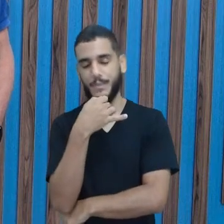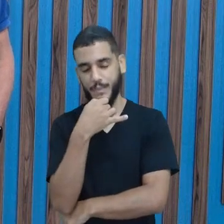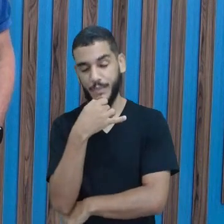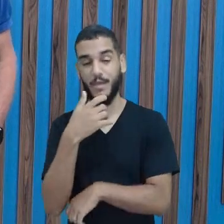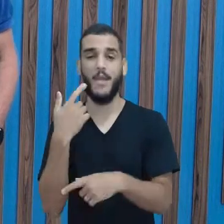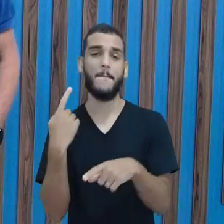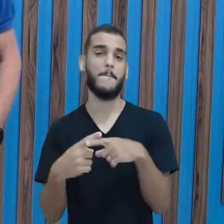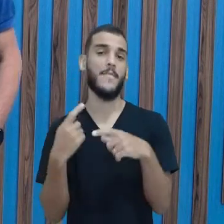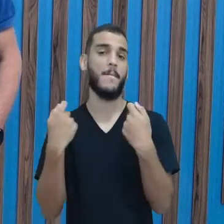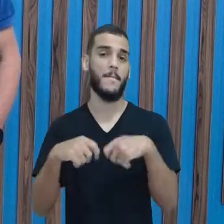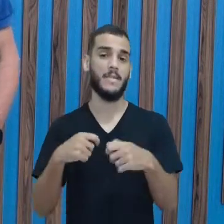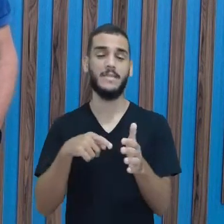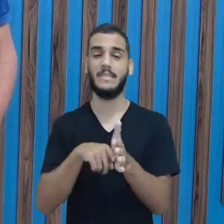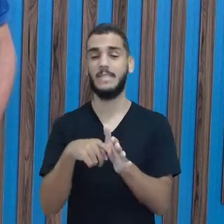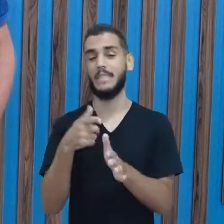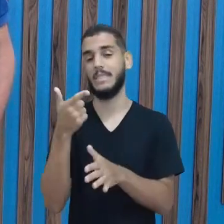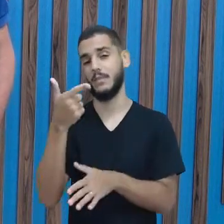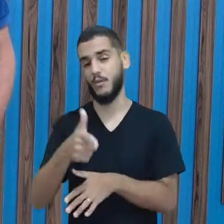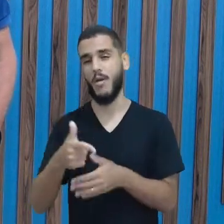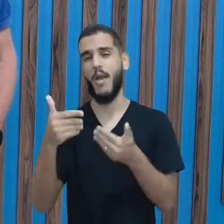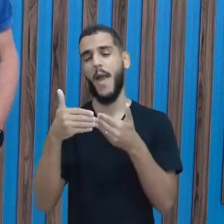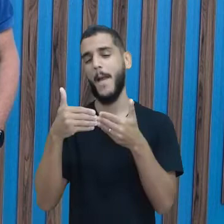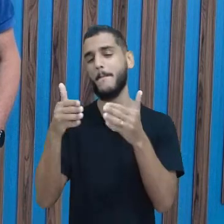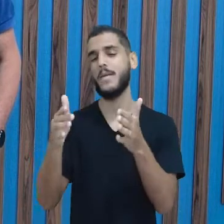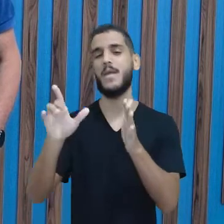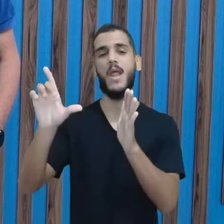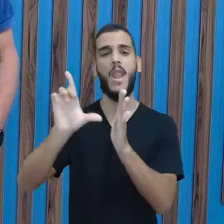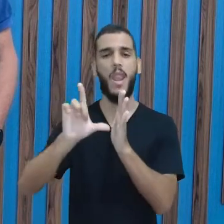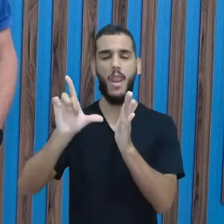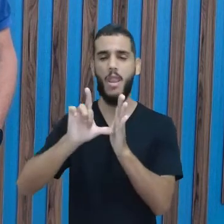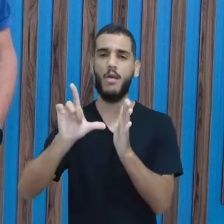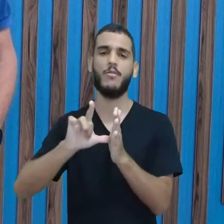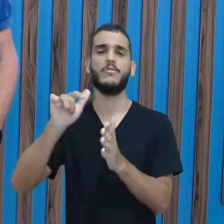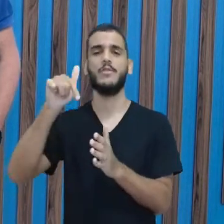essa questão, né? de reabrir essas lojas no centro da